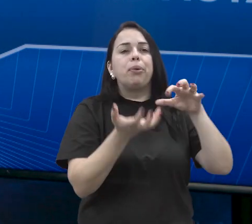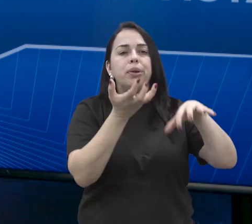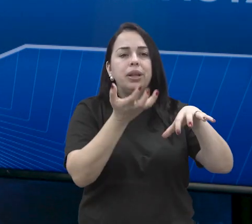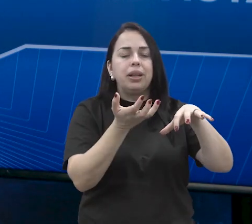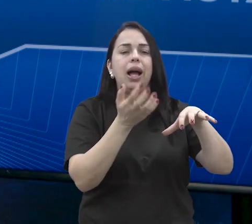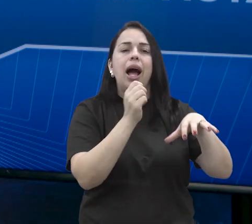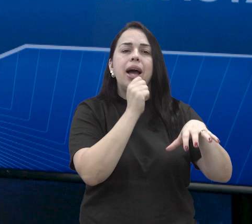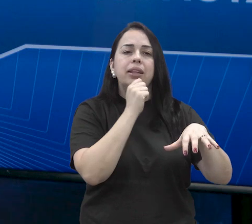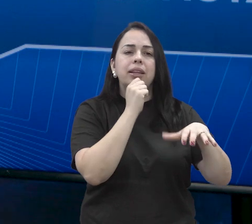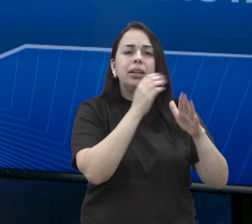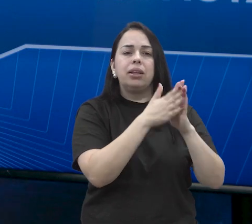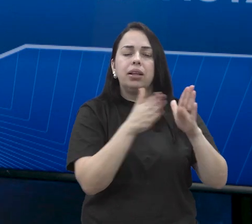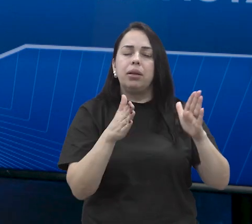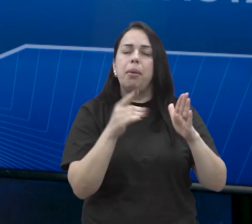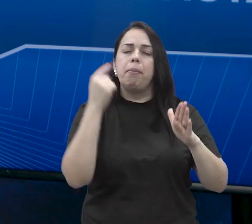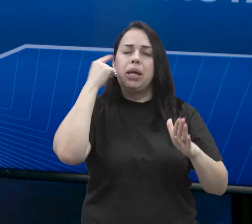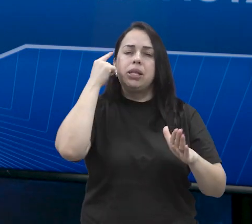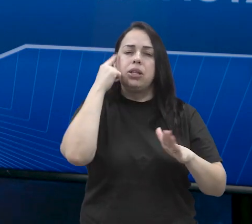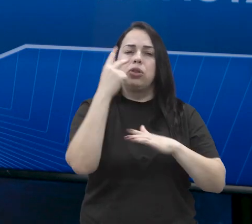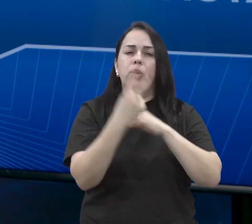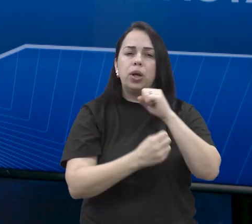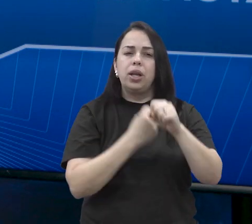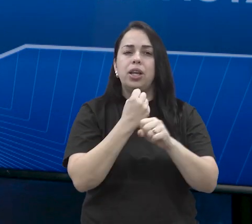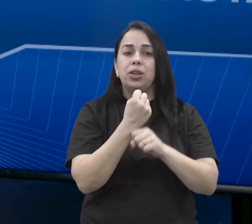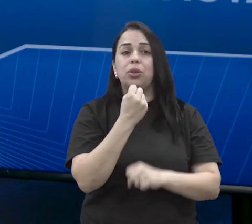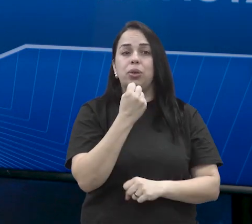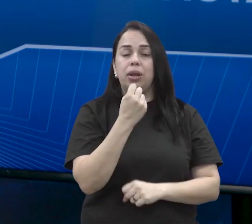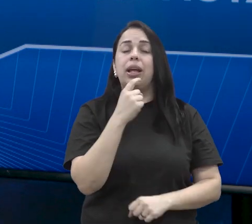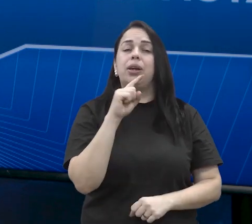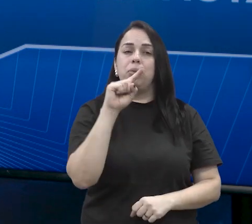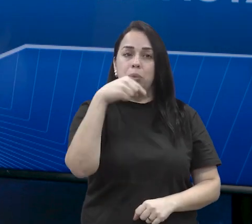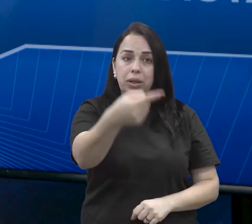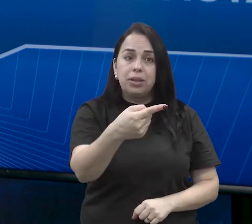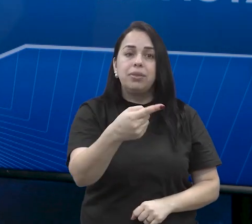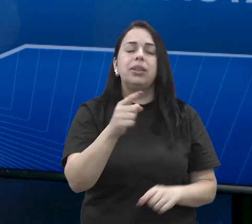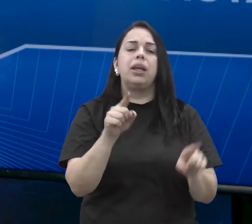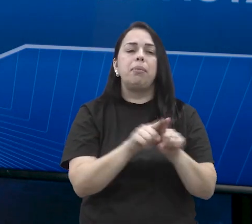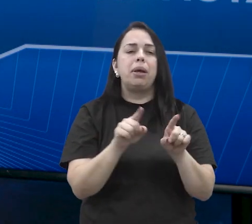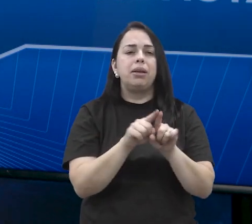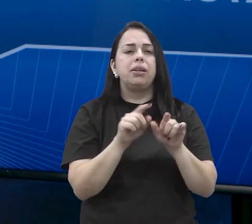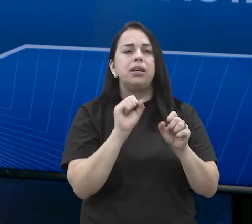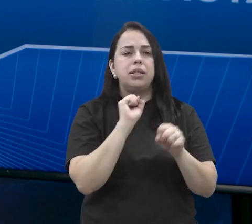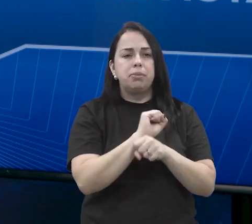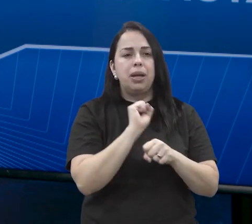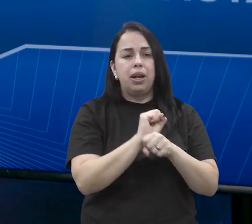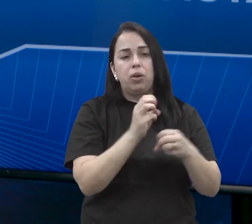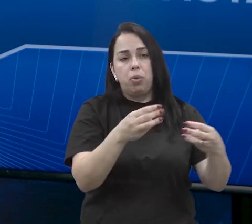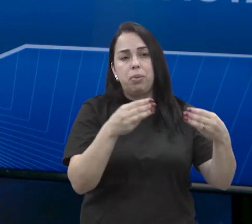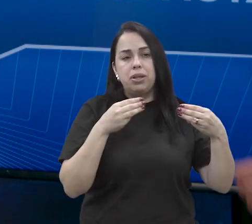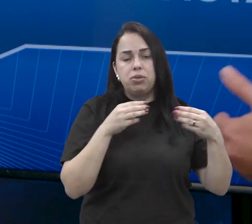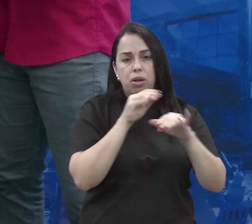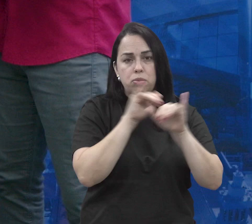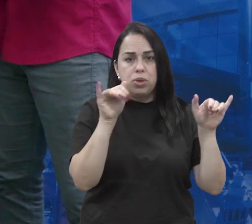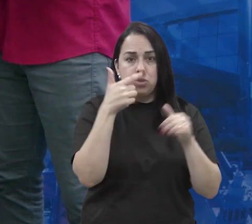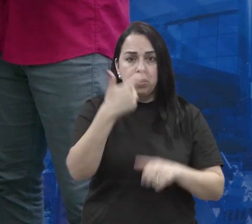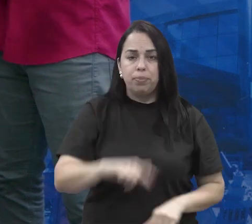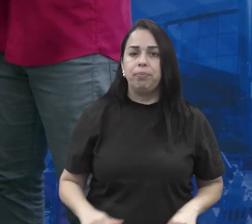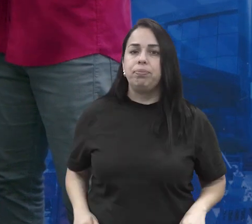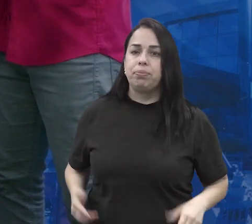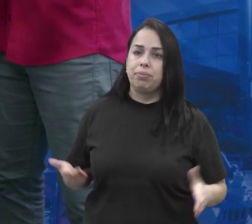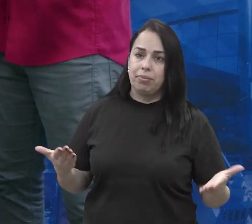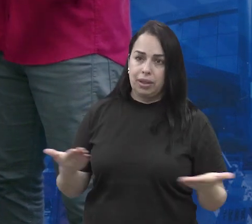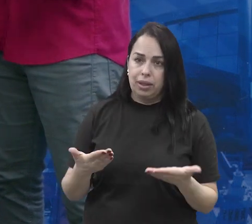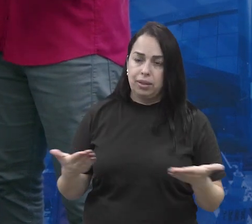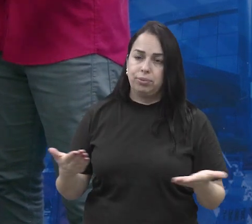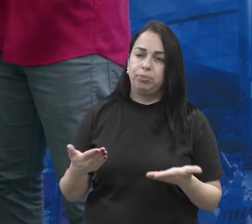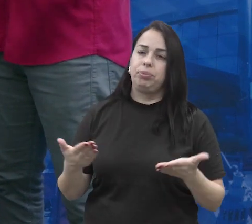um pouquinho, ou seja, coisa aí para 2025 e em alguns casos até para 2026, em cima do que foi anunciado pelo ministro. Justamente, né? Está no